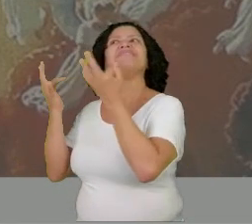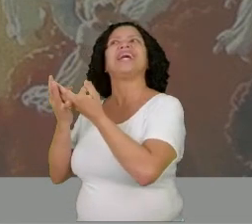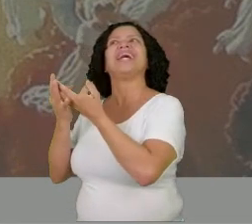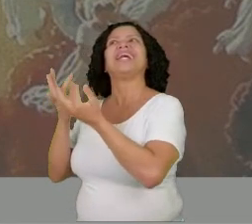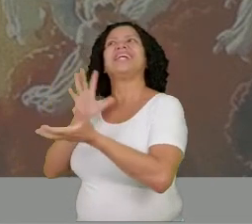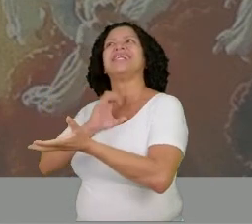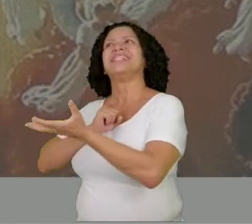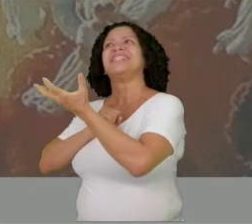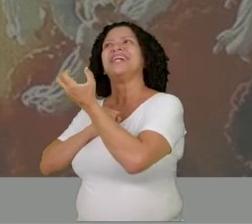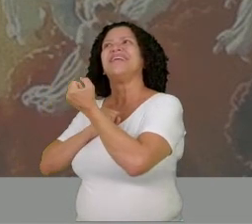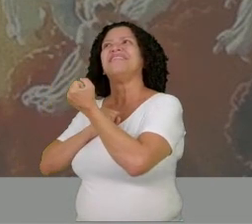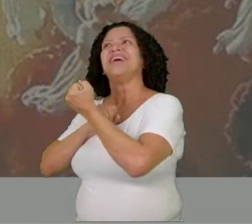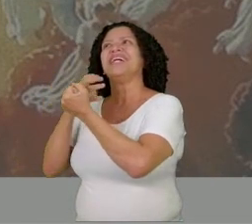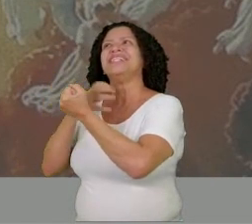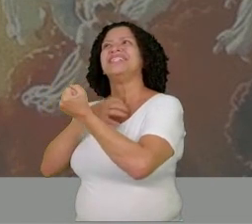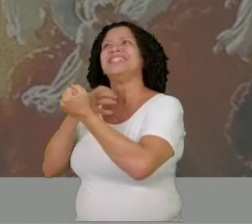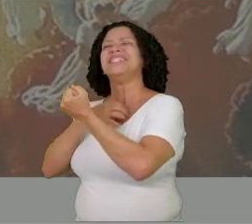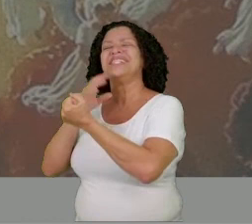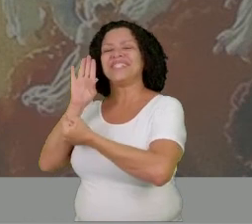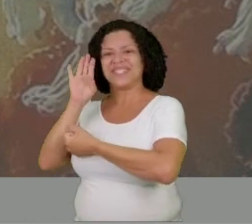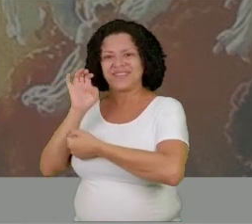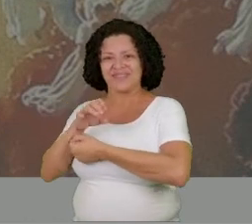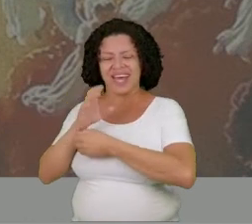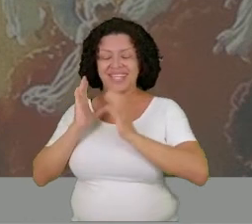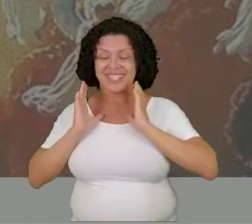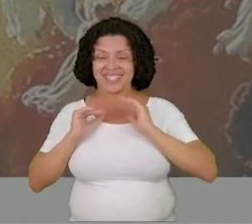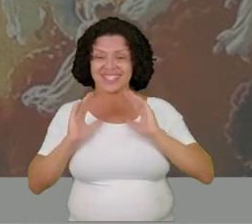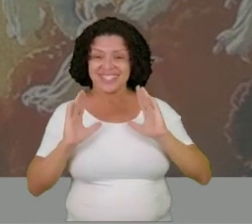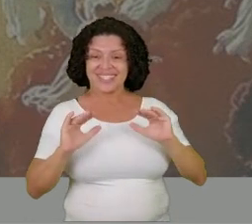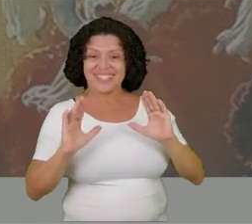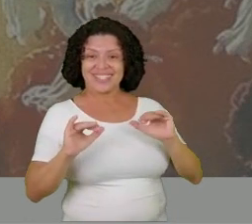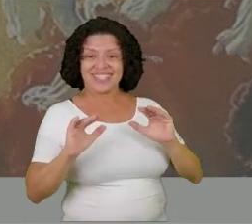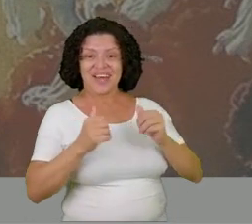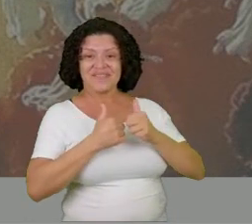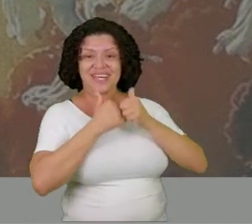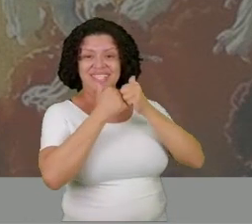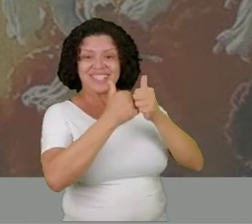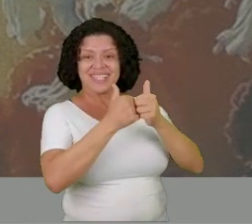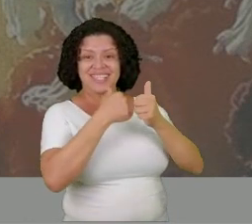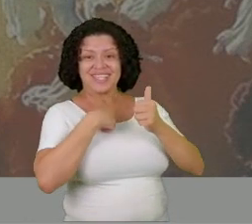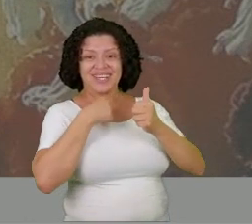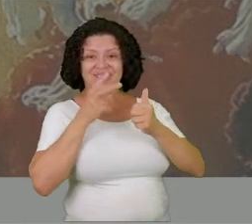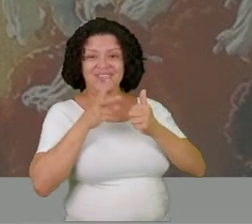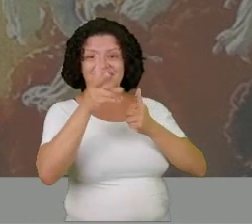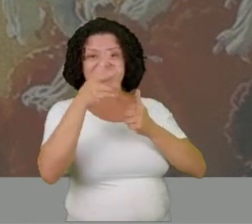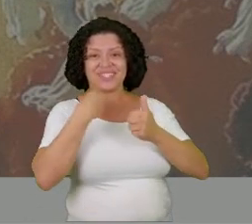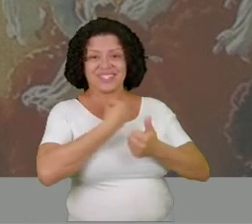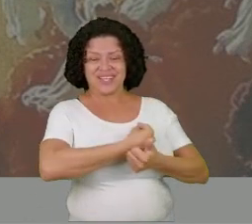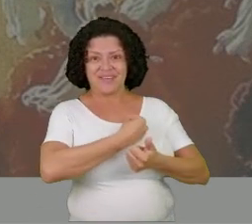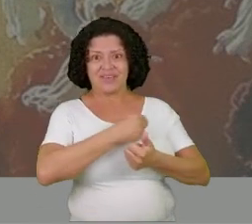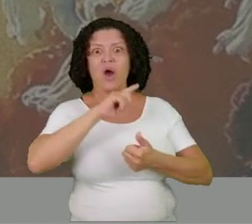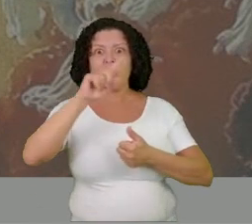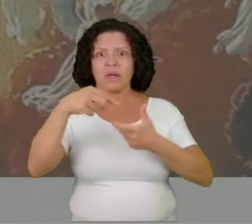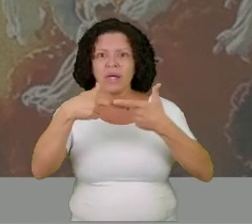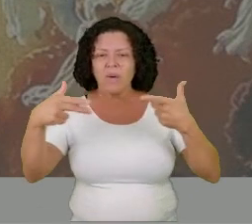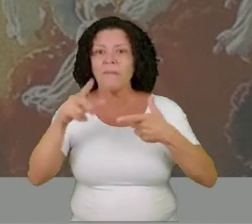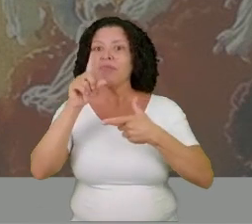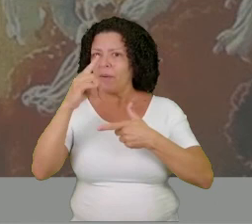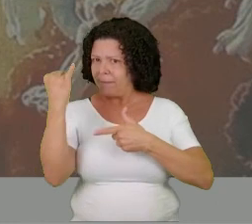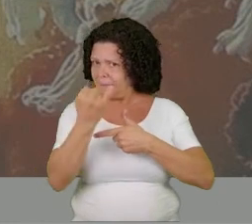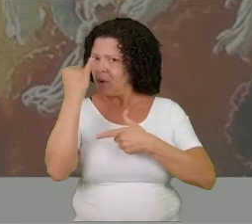feliz, ao lado dos nossos familiares, né? Sentindo-se bem, tranquilo, para seguirmos a nossa